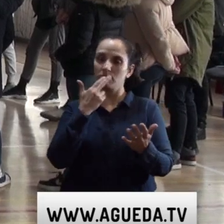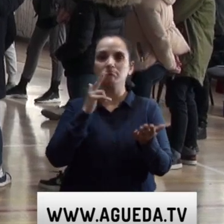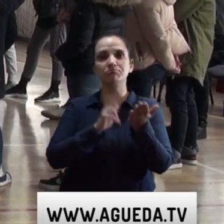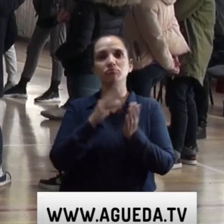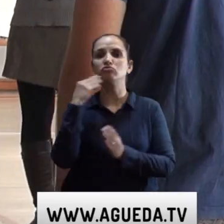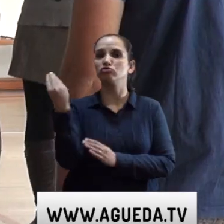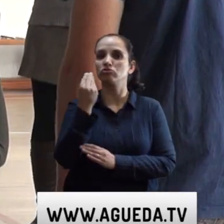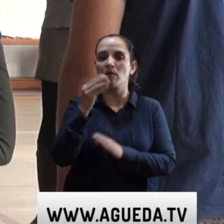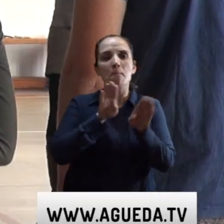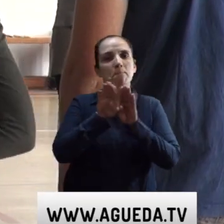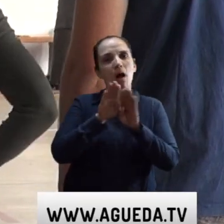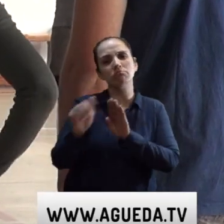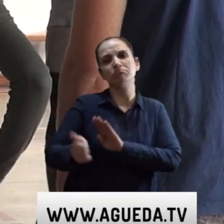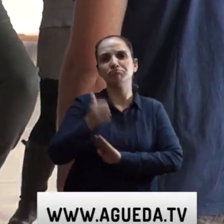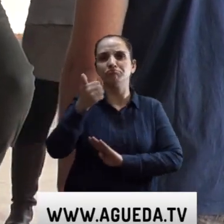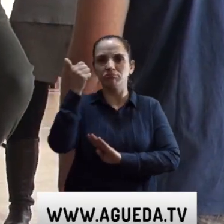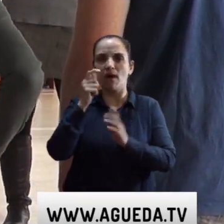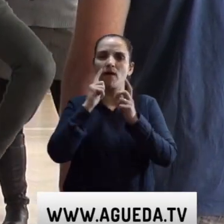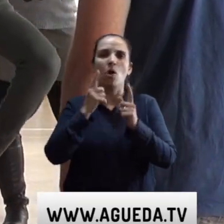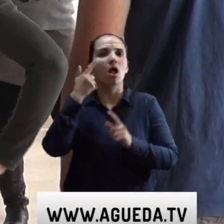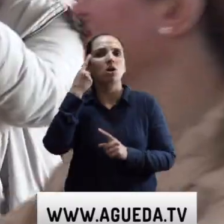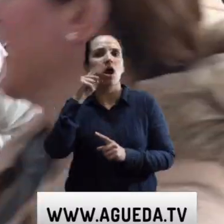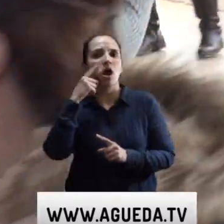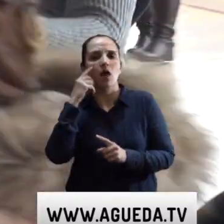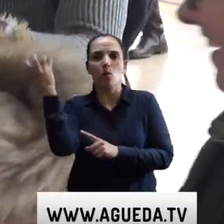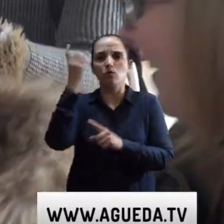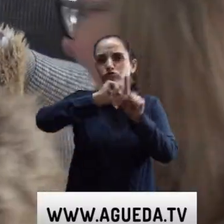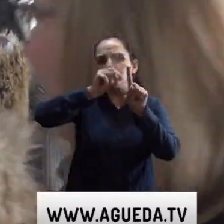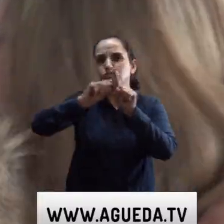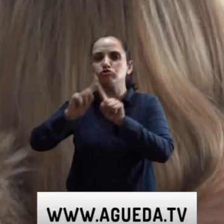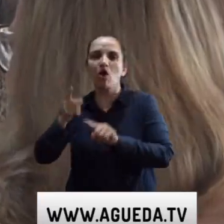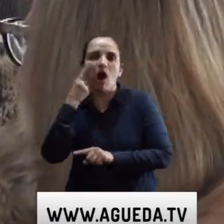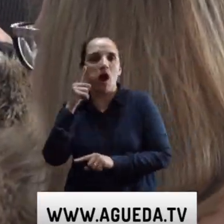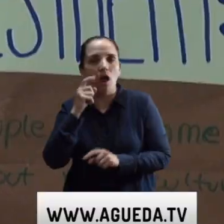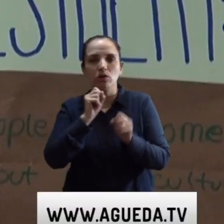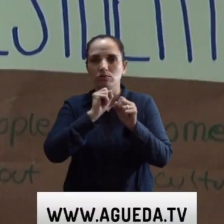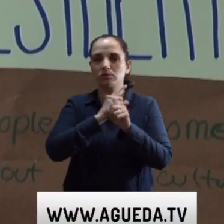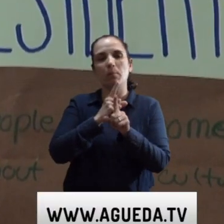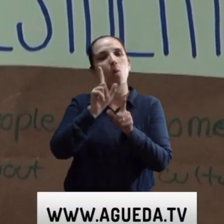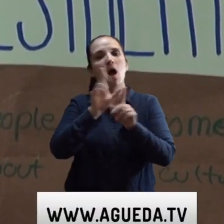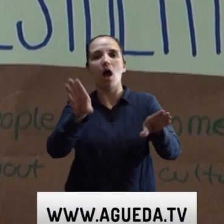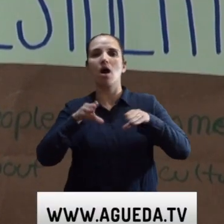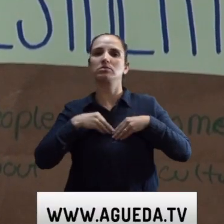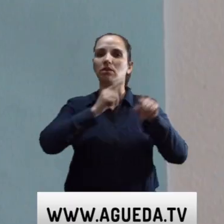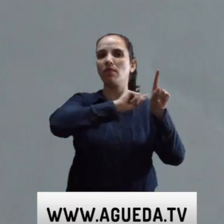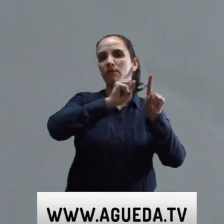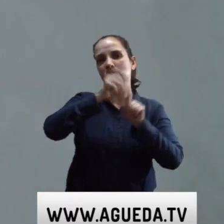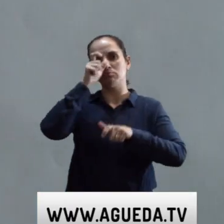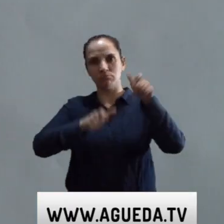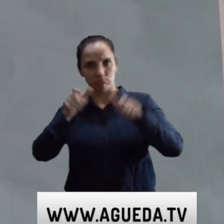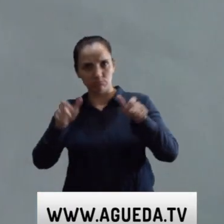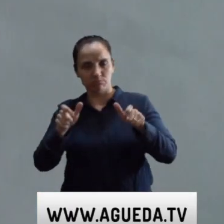É relevante garantir que os jovens partilhem boas práticas, aumentem experiências de multiculturalidade e que sejam tolerantes